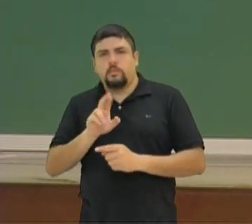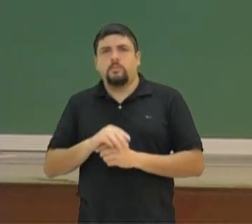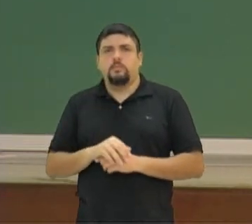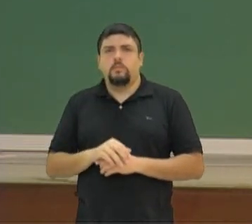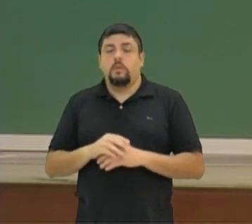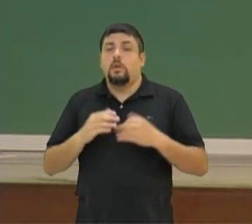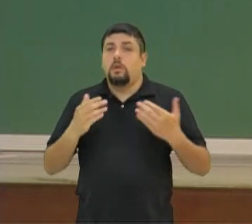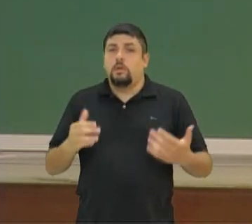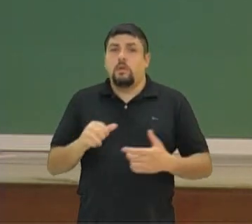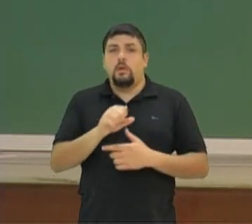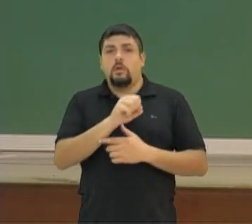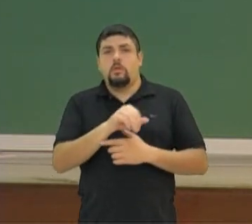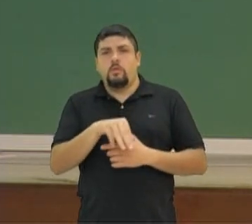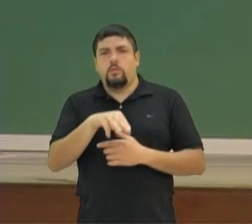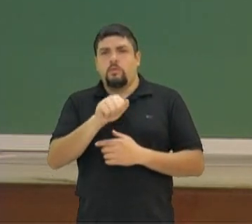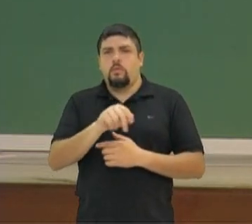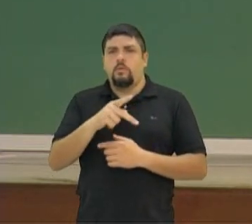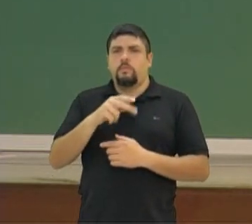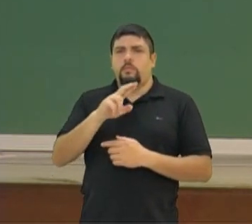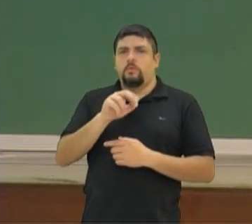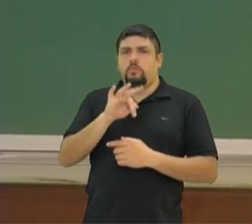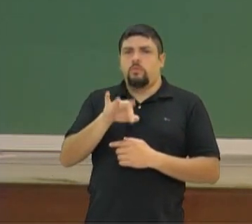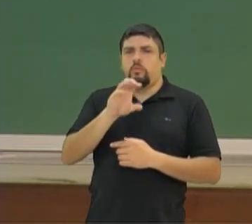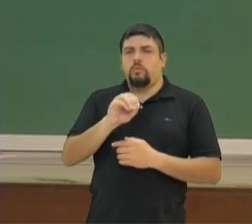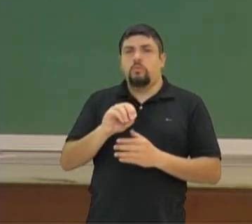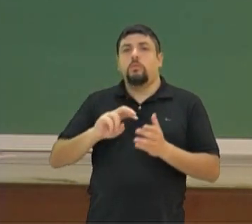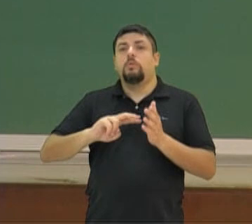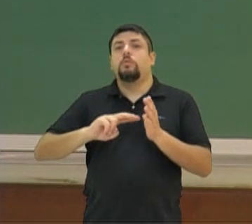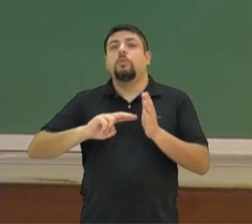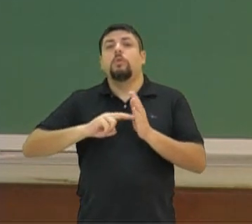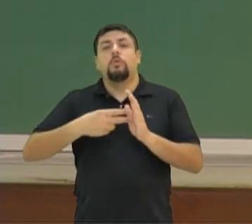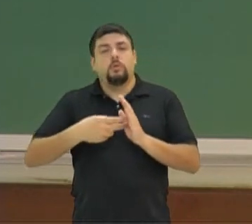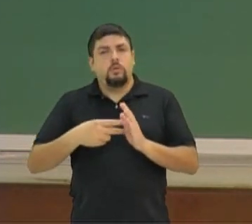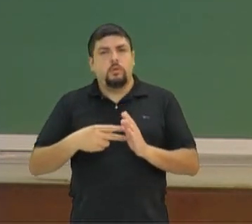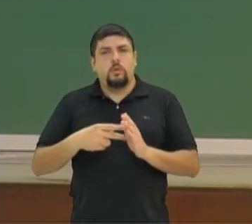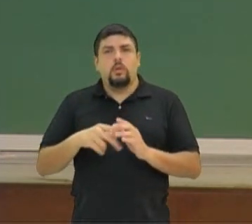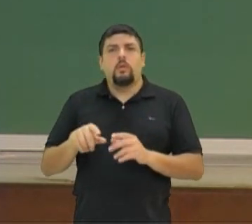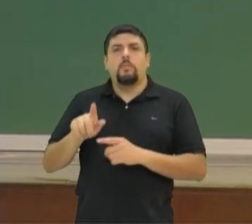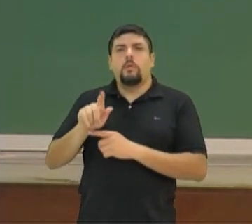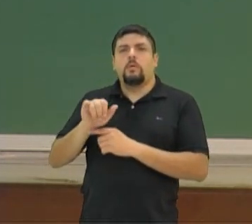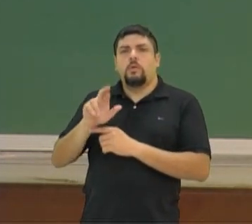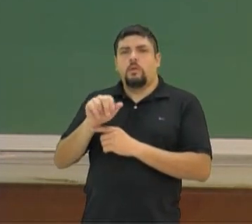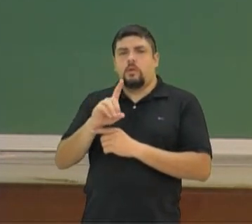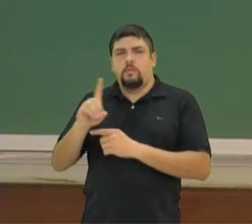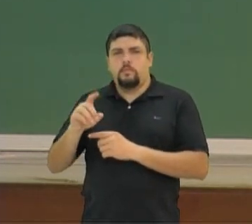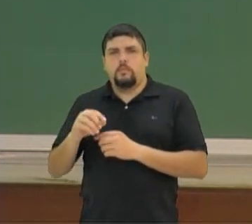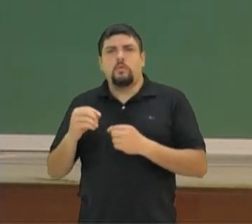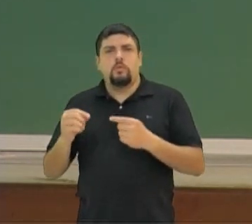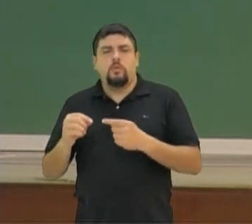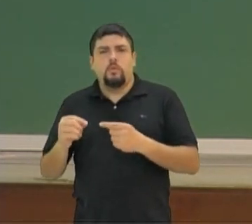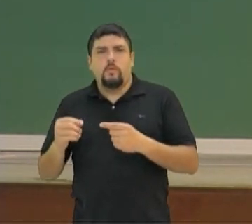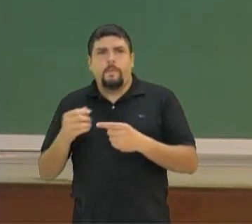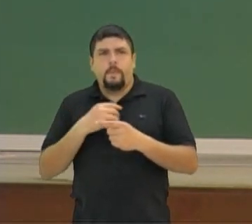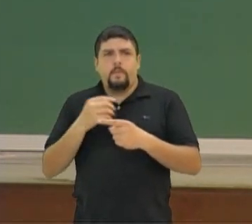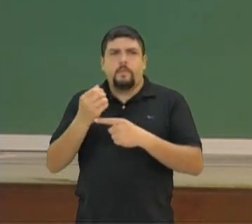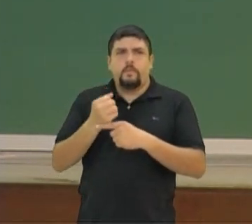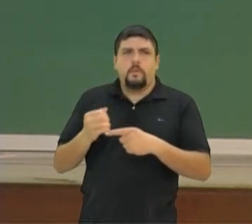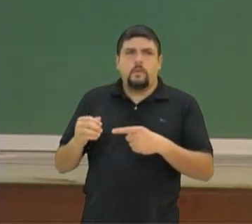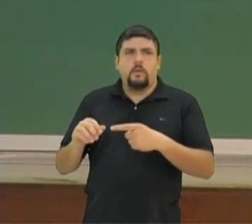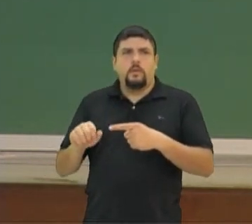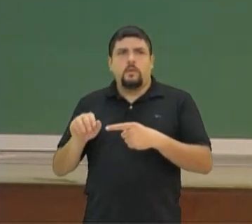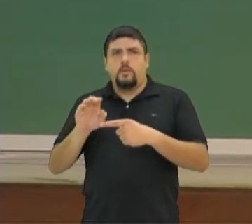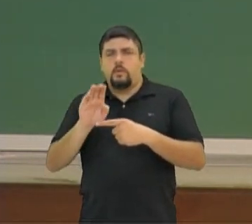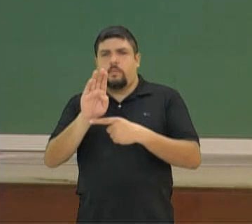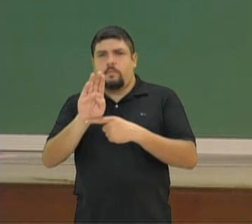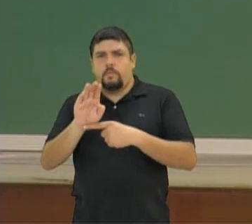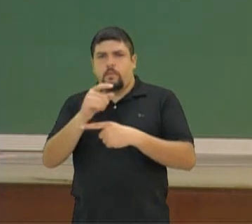são as relações, né, que falava assim, a soma das raízes ela é a divisão de b por a negativo. O produto das